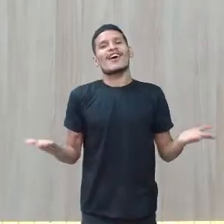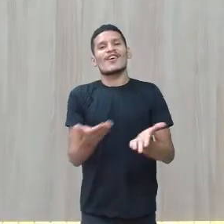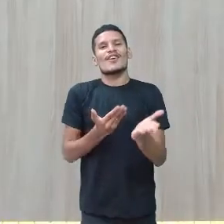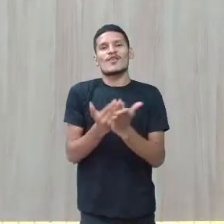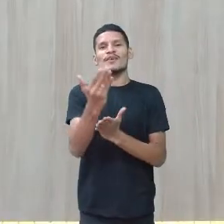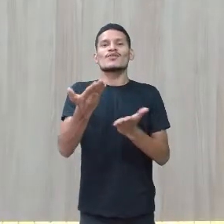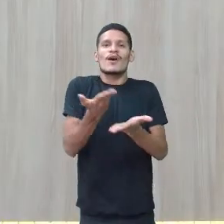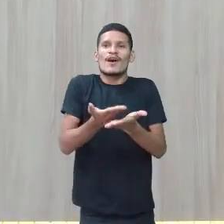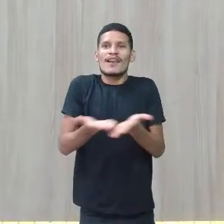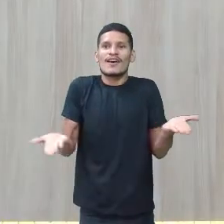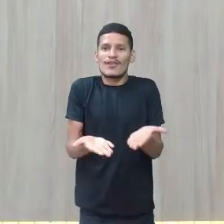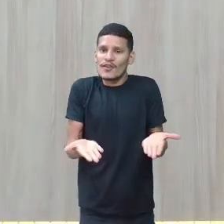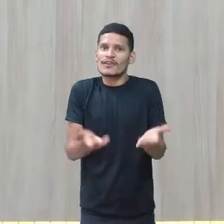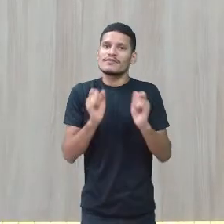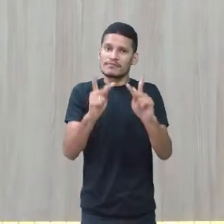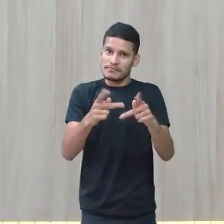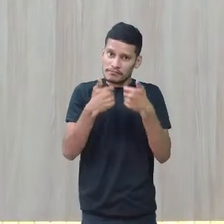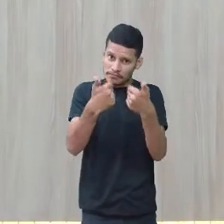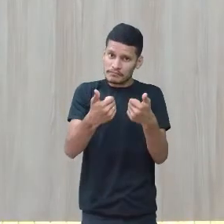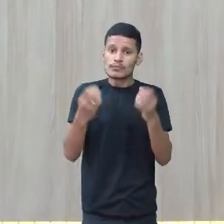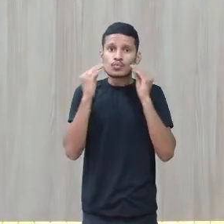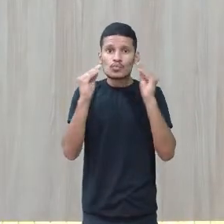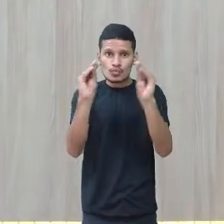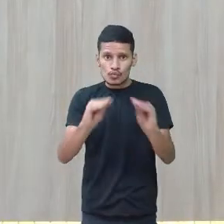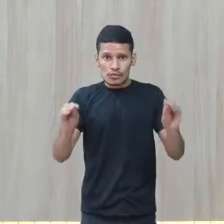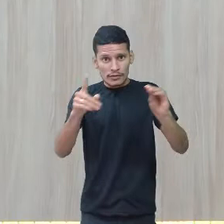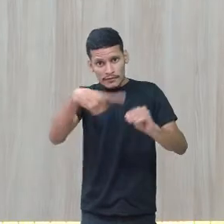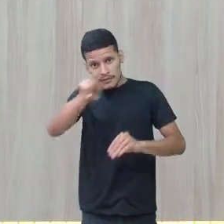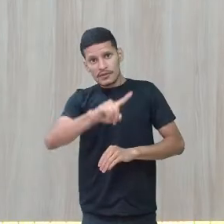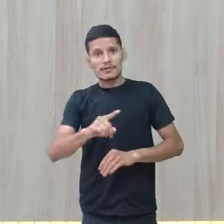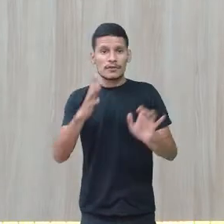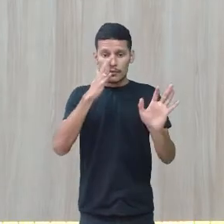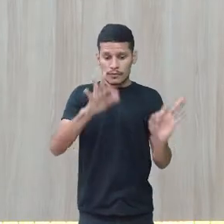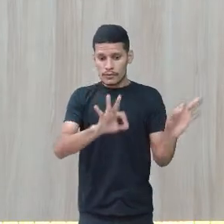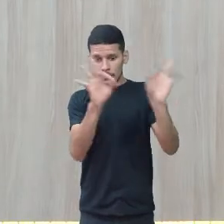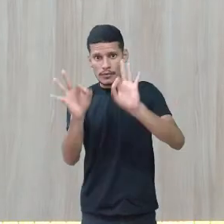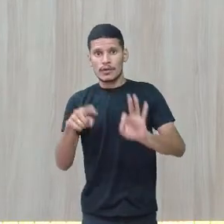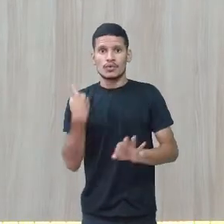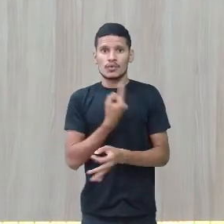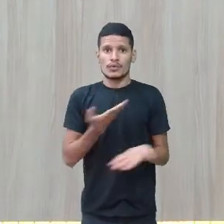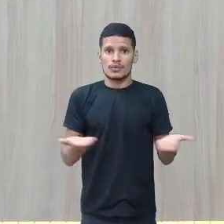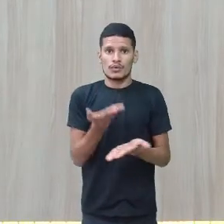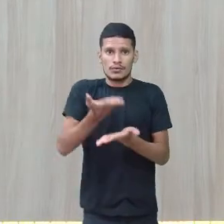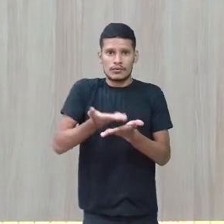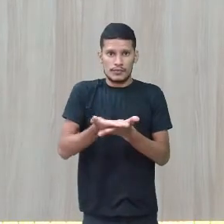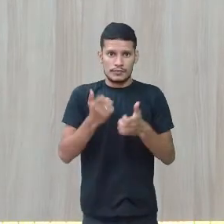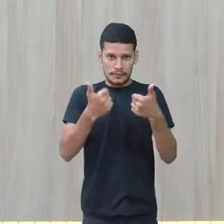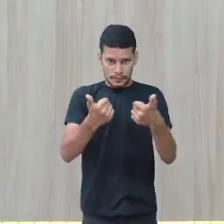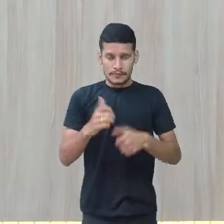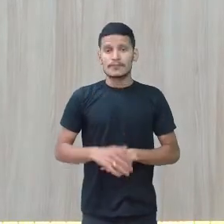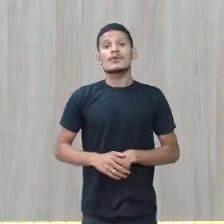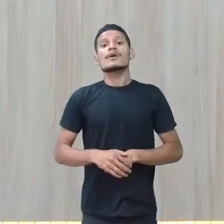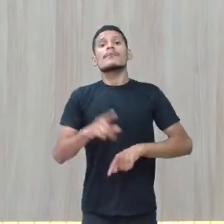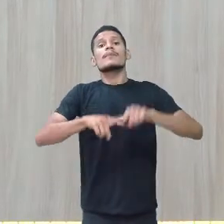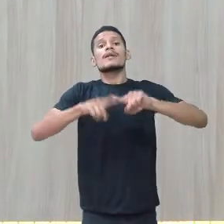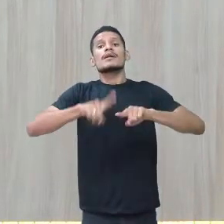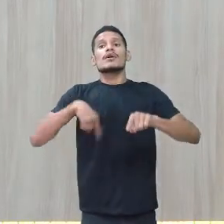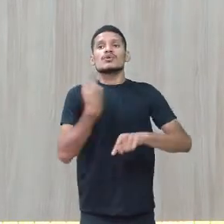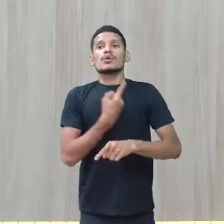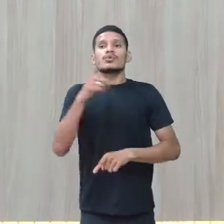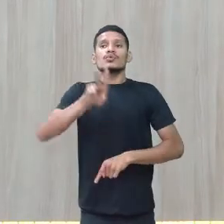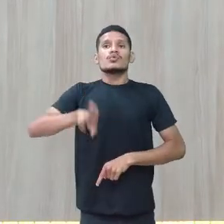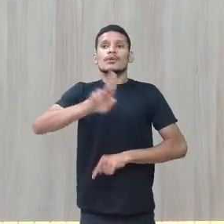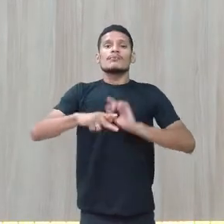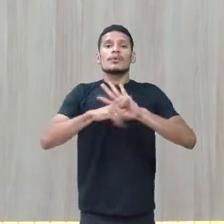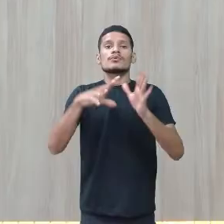de começar a aula, que bom então. Então, um beijo para todo mundo que está assistindo e vamos dar continuidade aqui, né? O material, pessoal, que a gente usa na